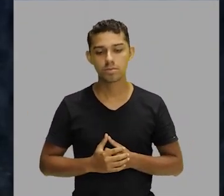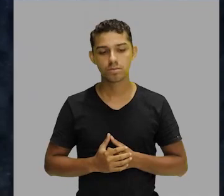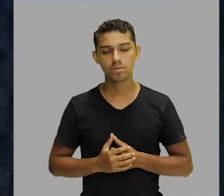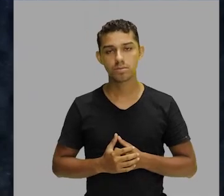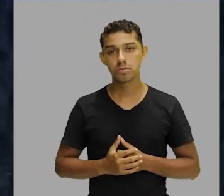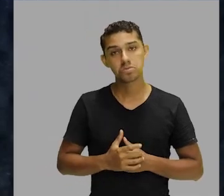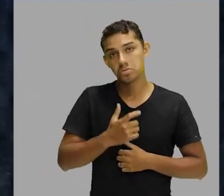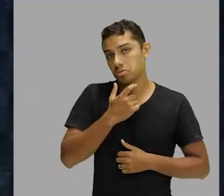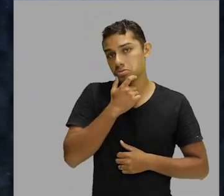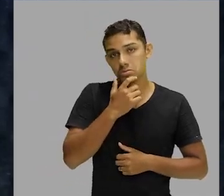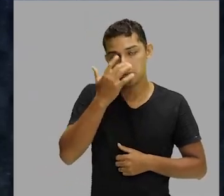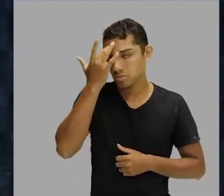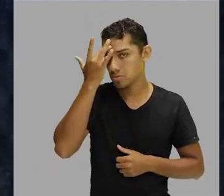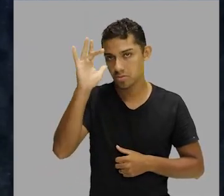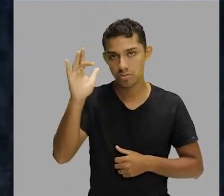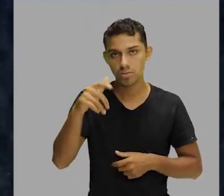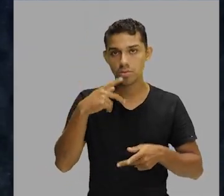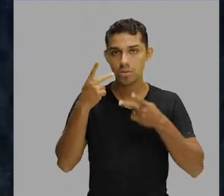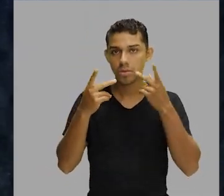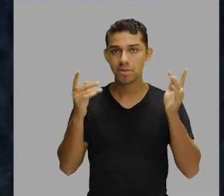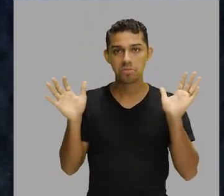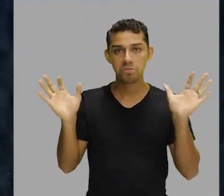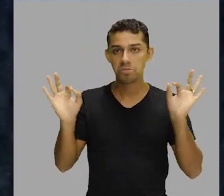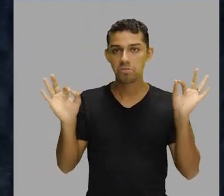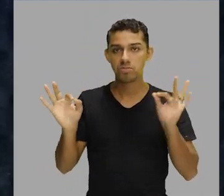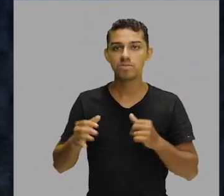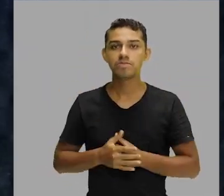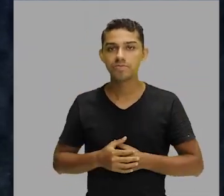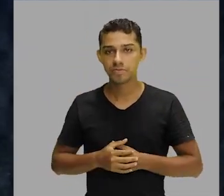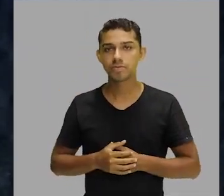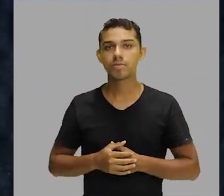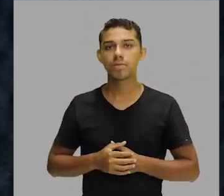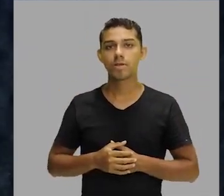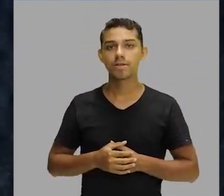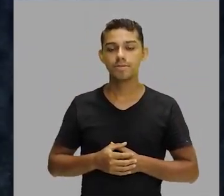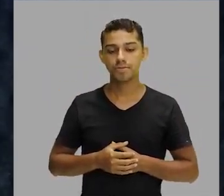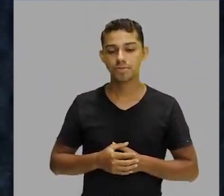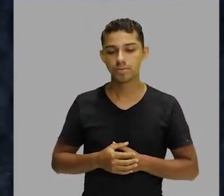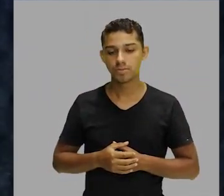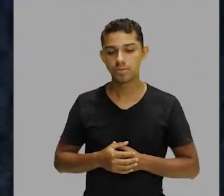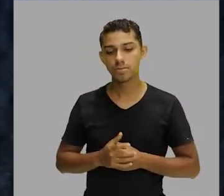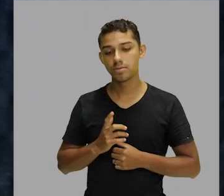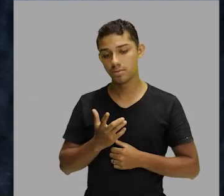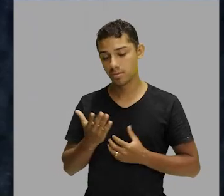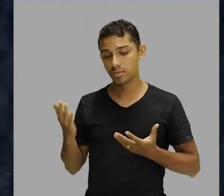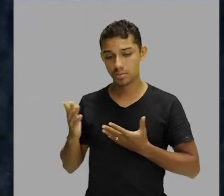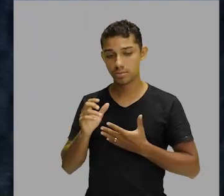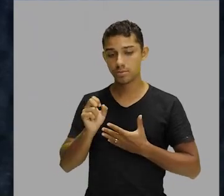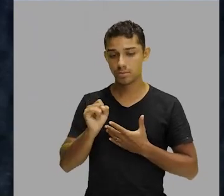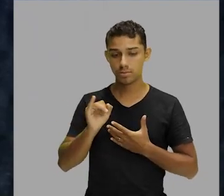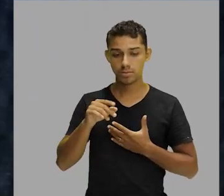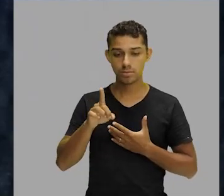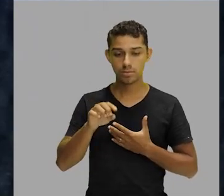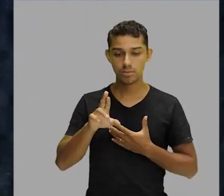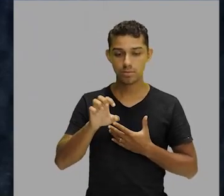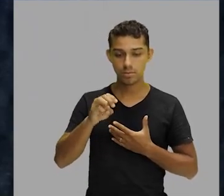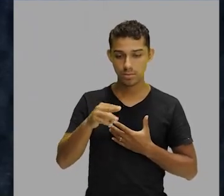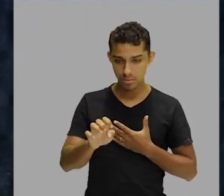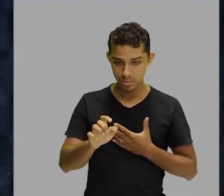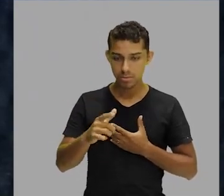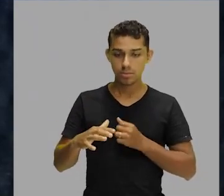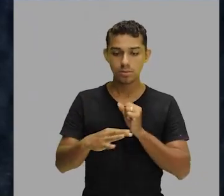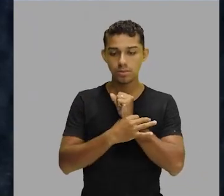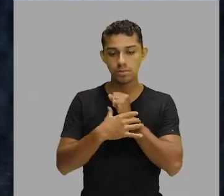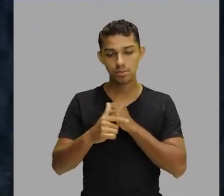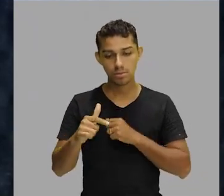eu não sei falar inglês, né? Mas é aquilo ali que significa, síndrome da imunodeficiência adquirida. Então, ela